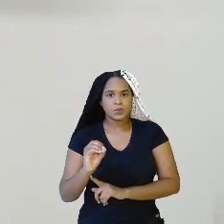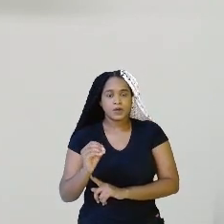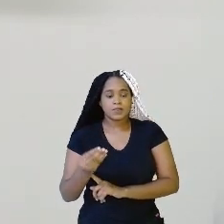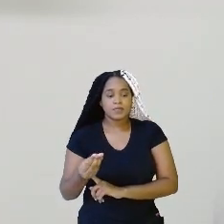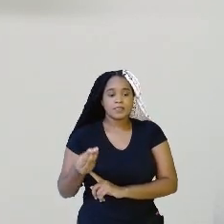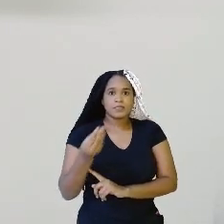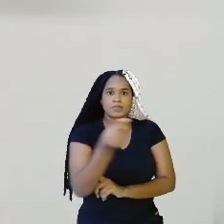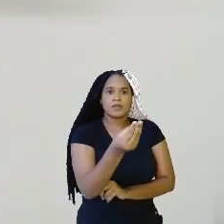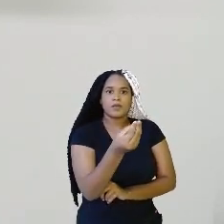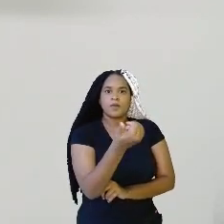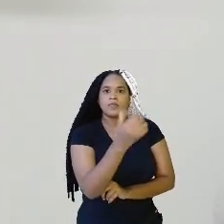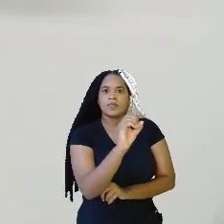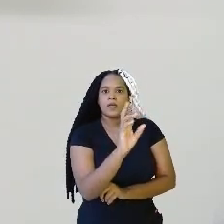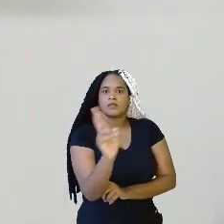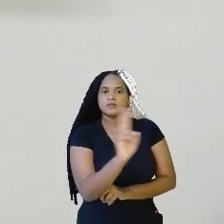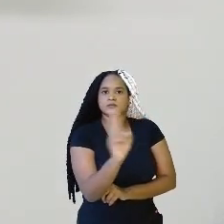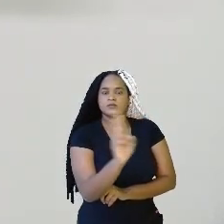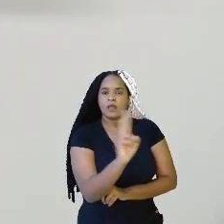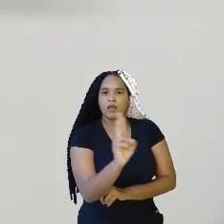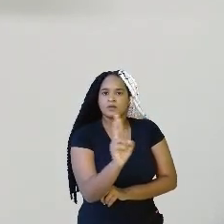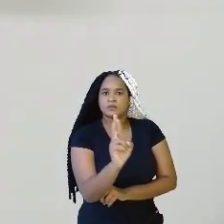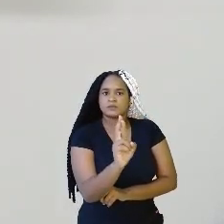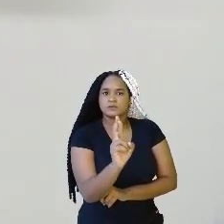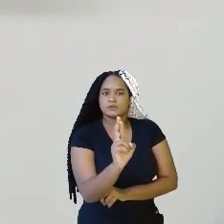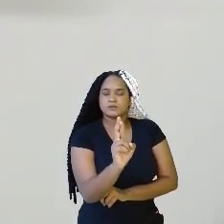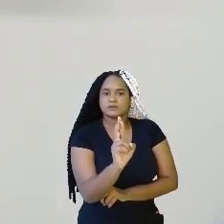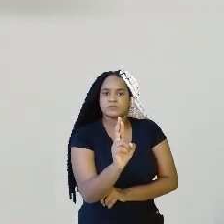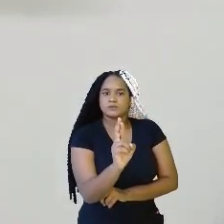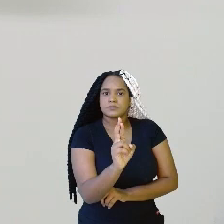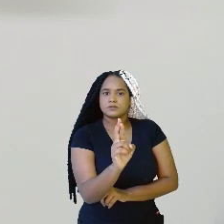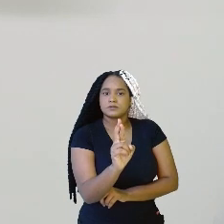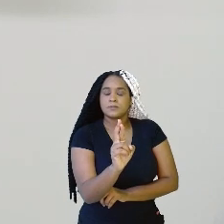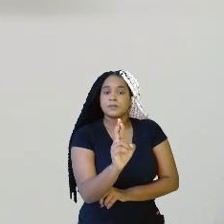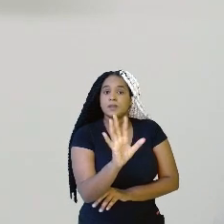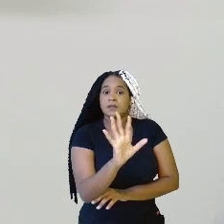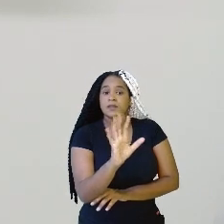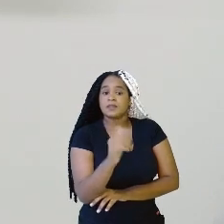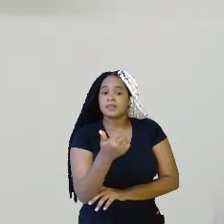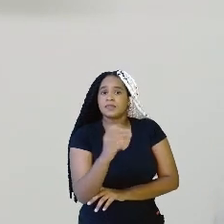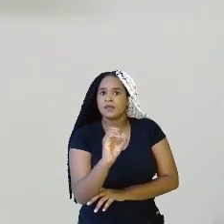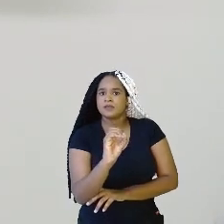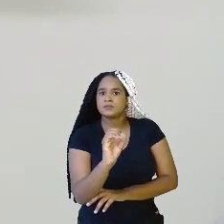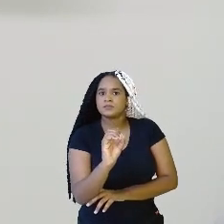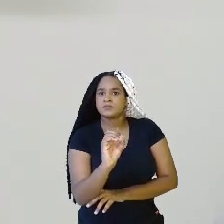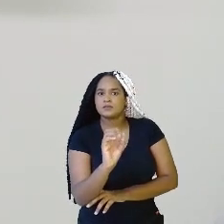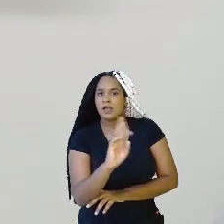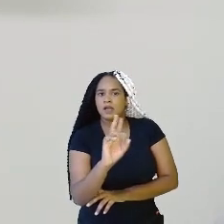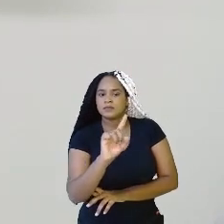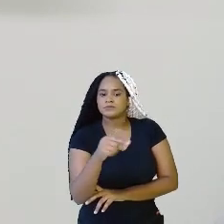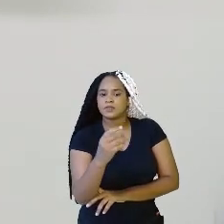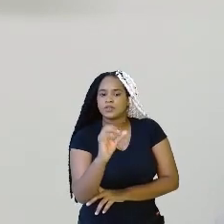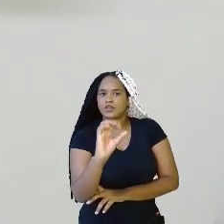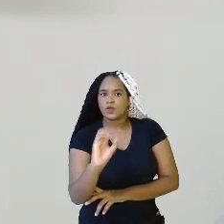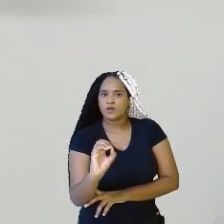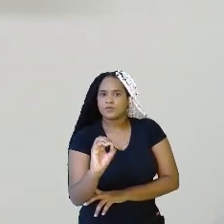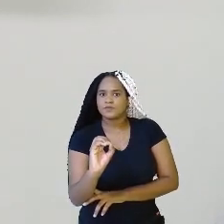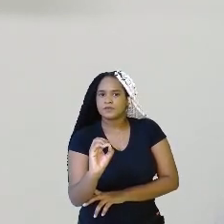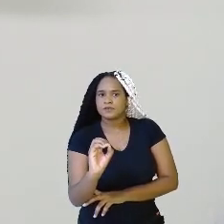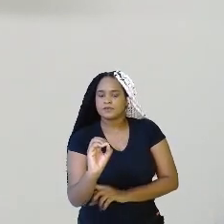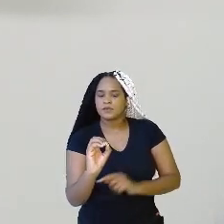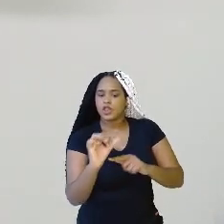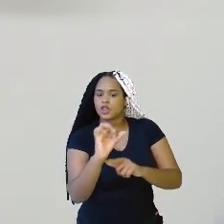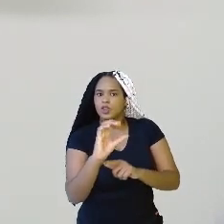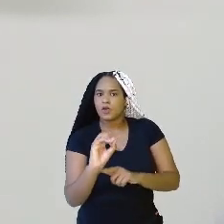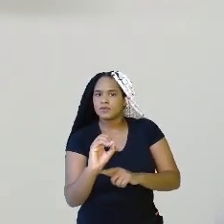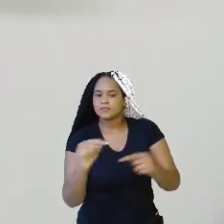com R$10,90. Nesse caso, Pedro quis facilitar o troco, né? Ele já deu a quantidade de